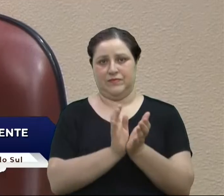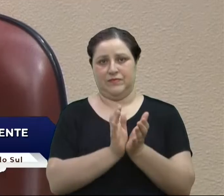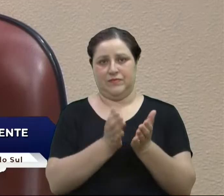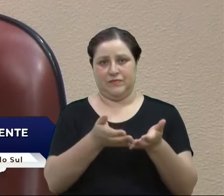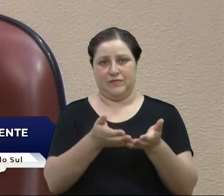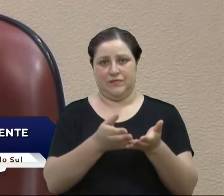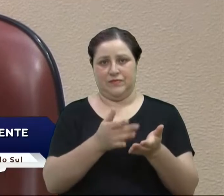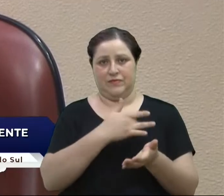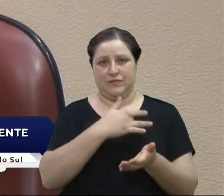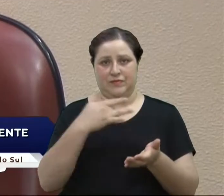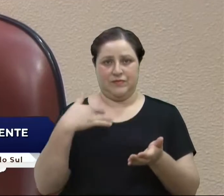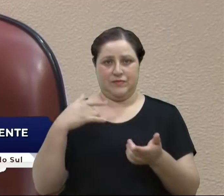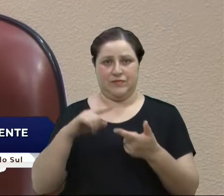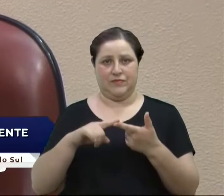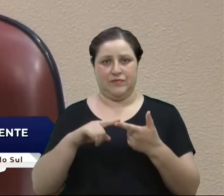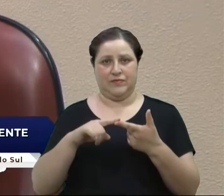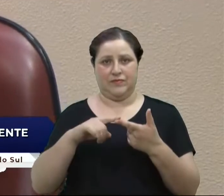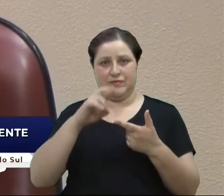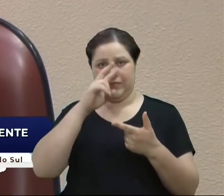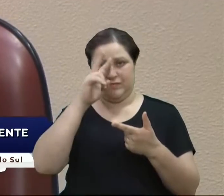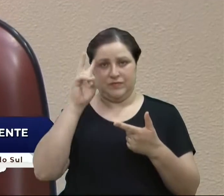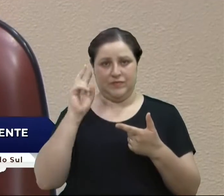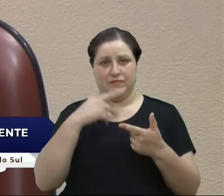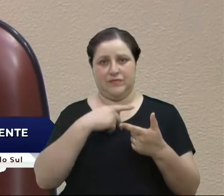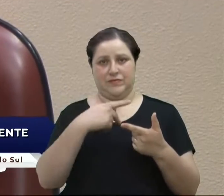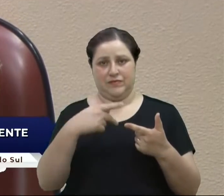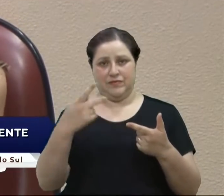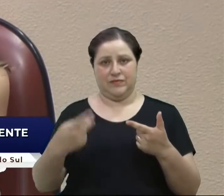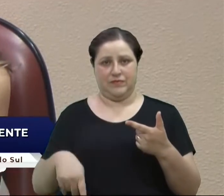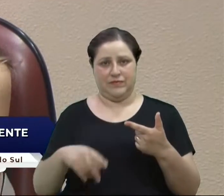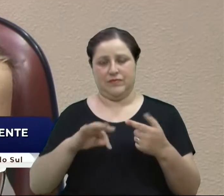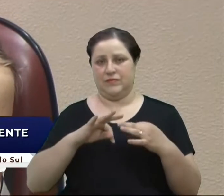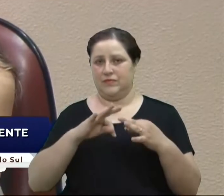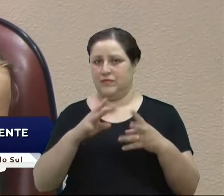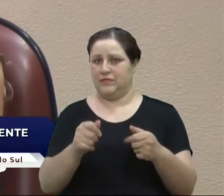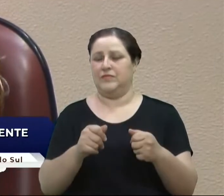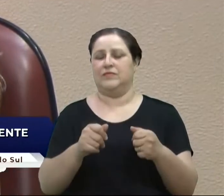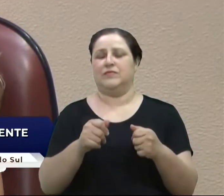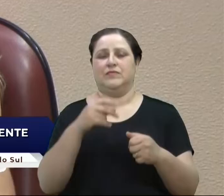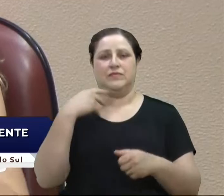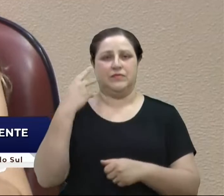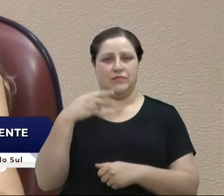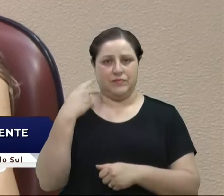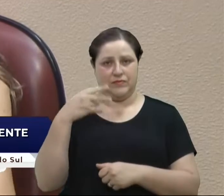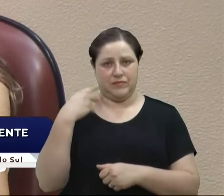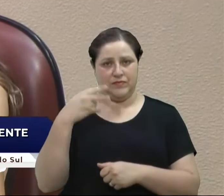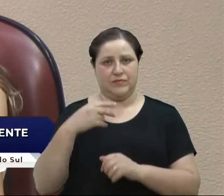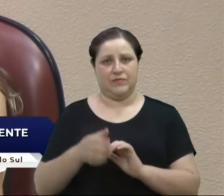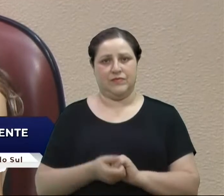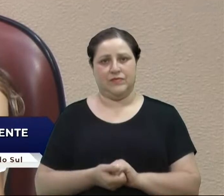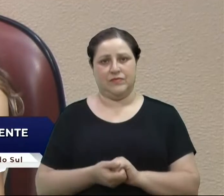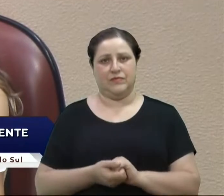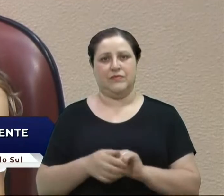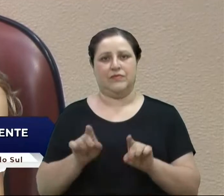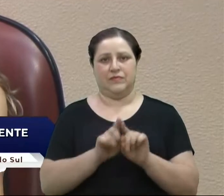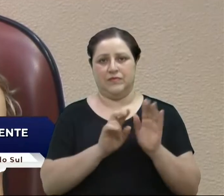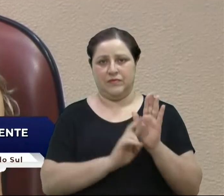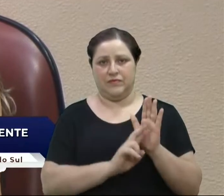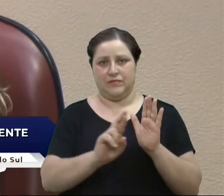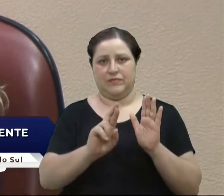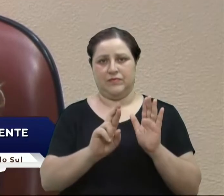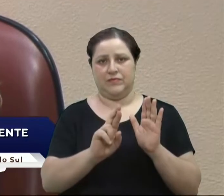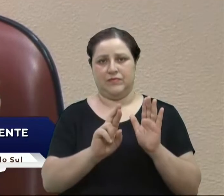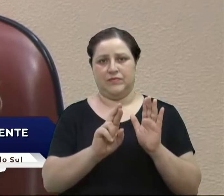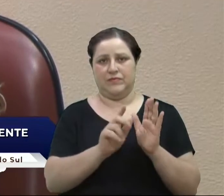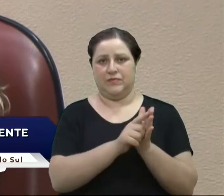Saúde, vereador Velocino, presidente da Casa, os demais vereadores, E representantes aqui da